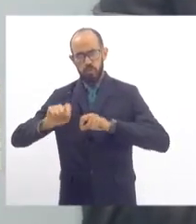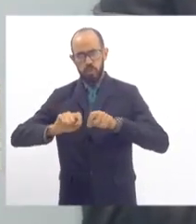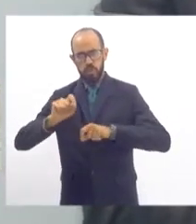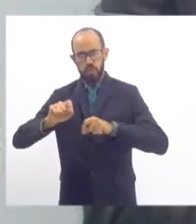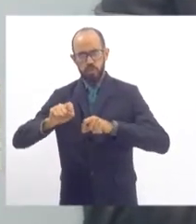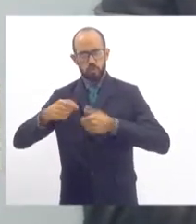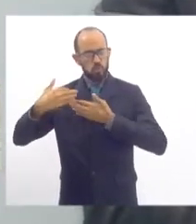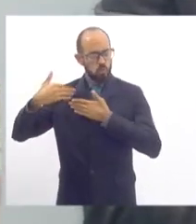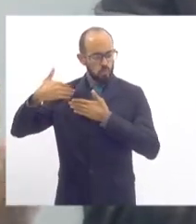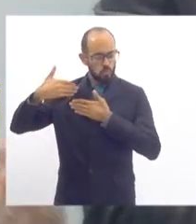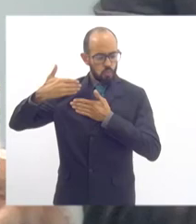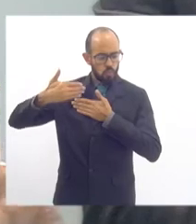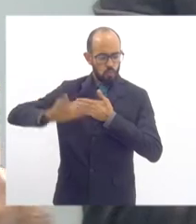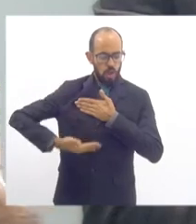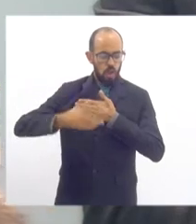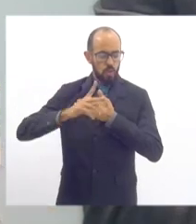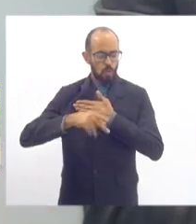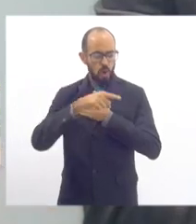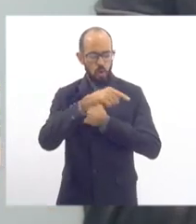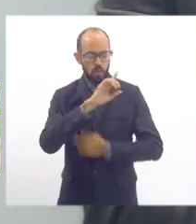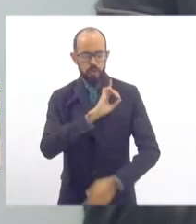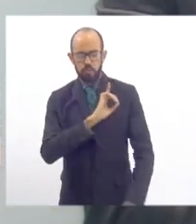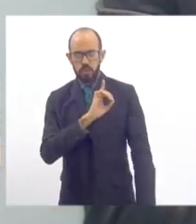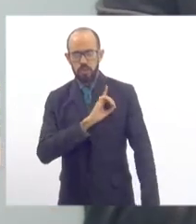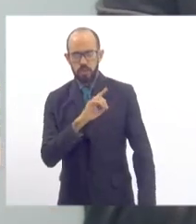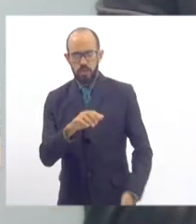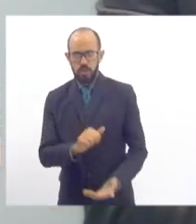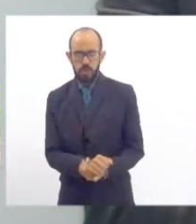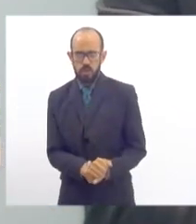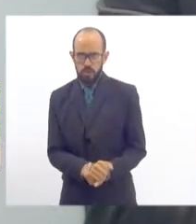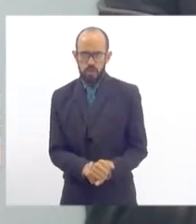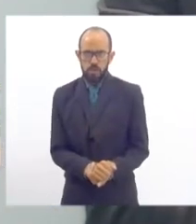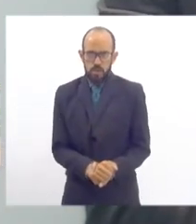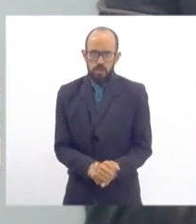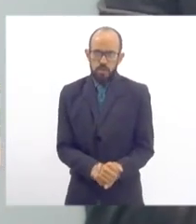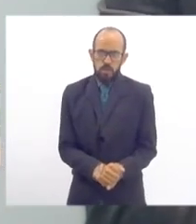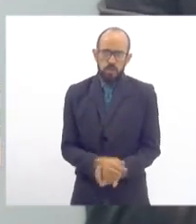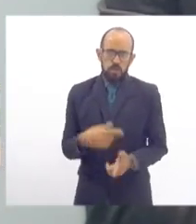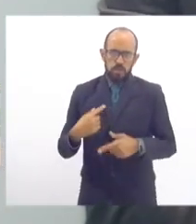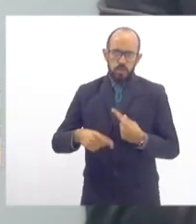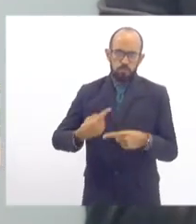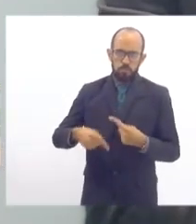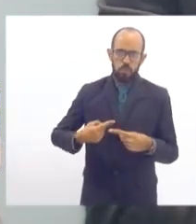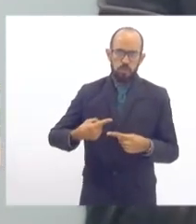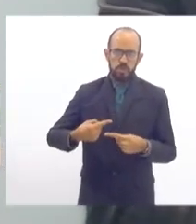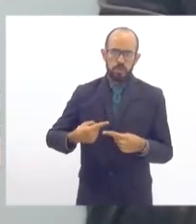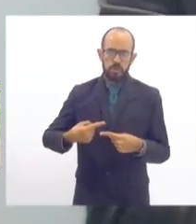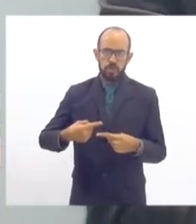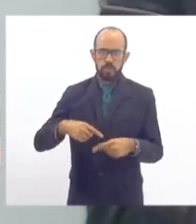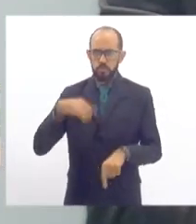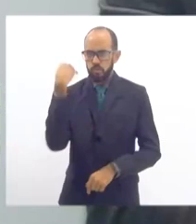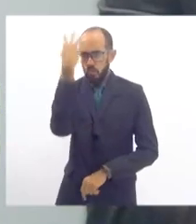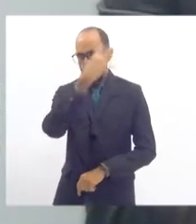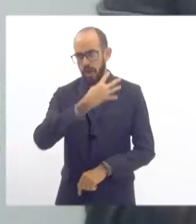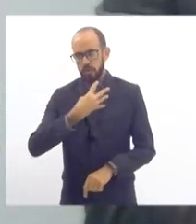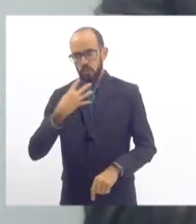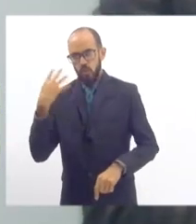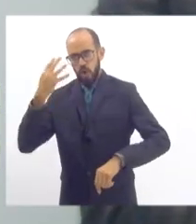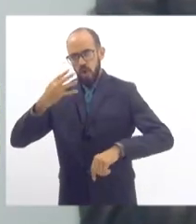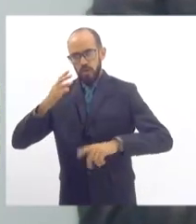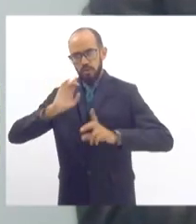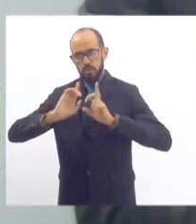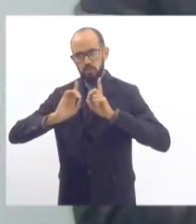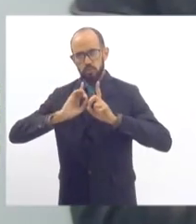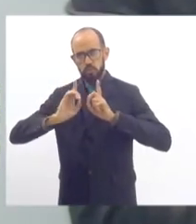processo longo, tanto quanto este, não é? E que, de repente, durante 4 horas se debateu